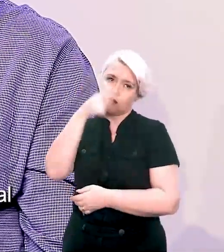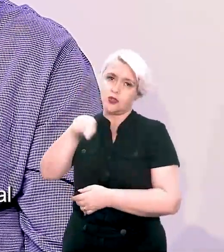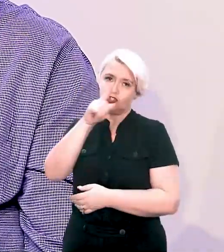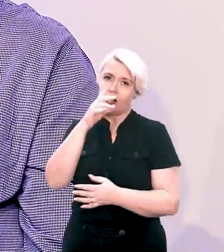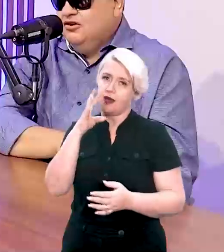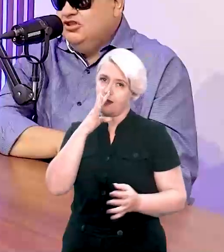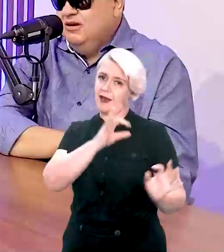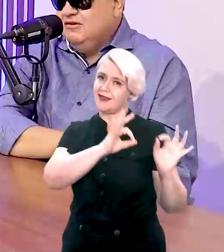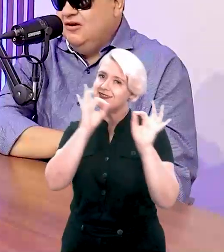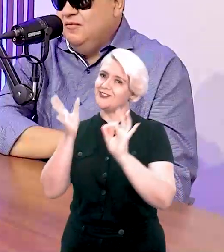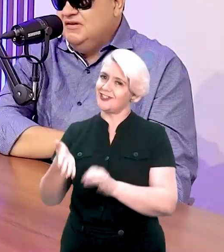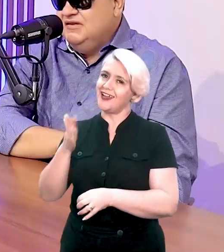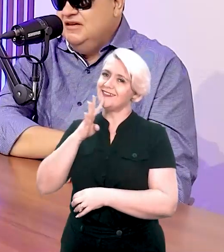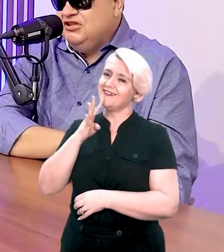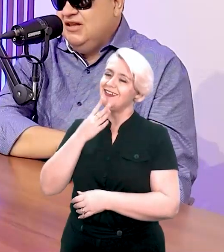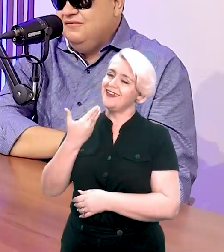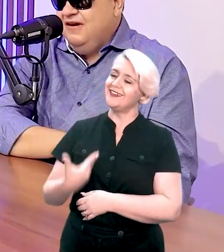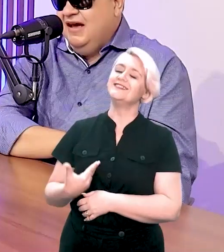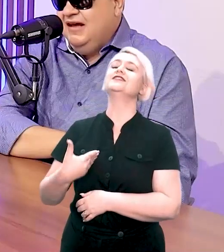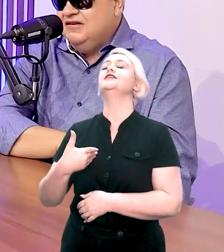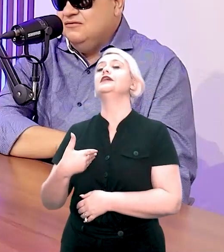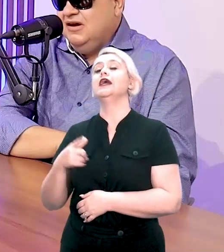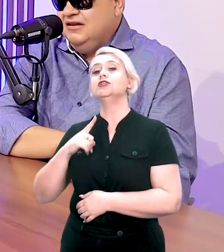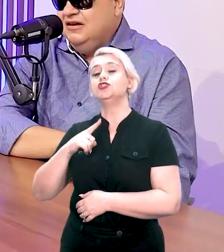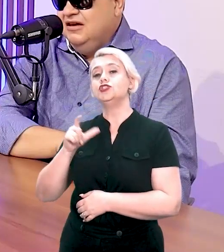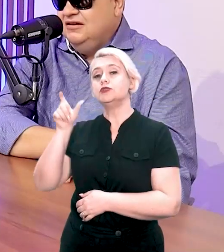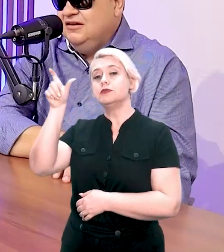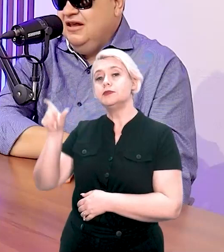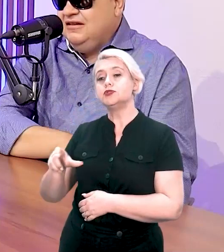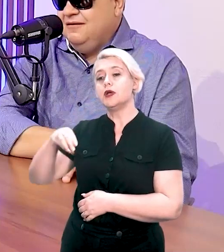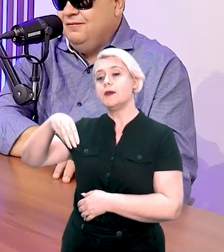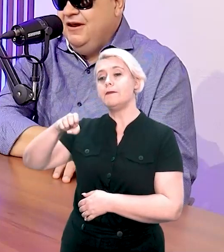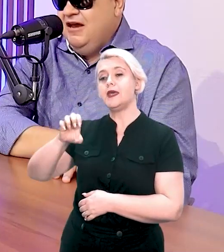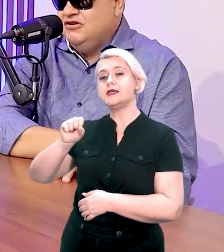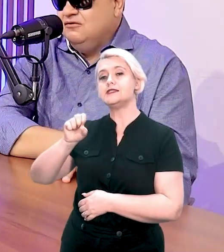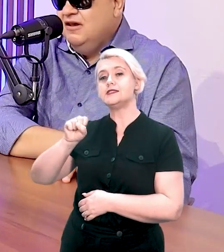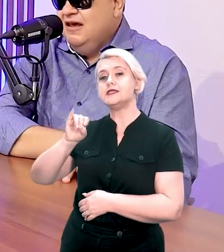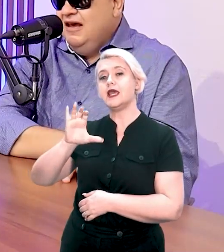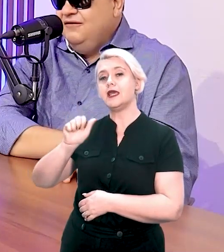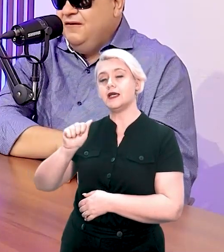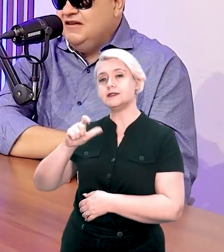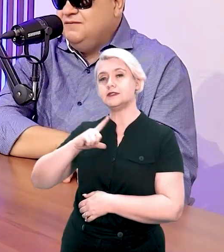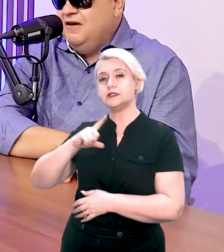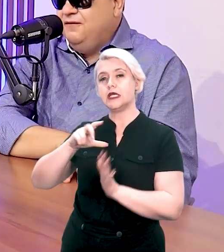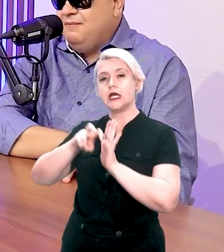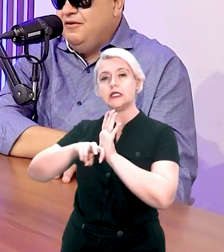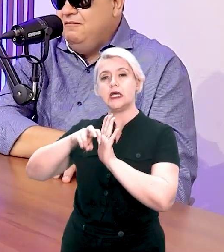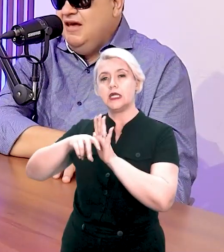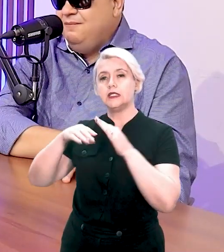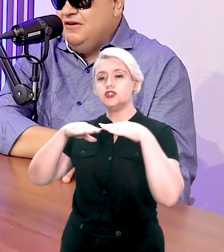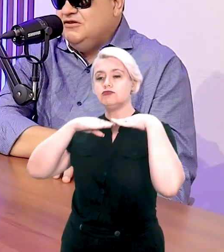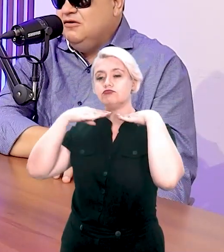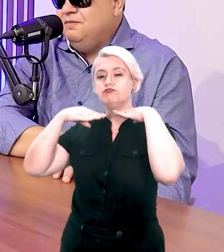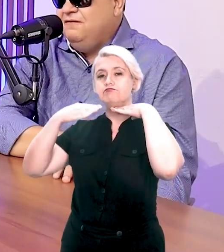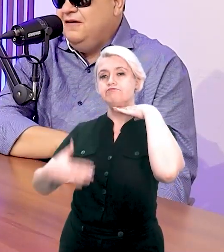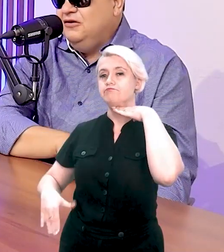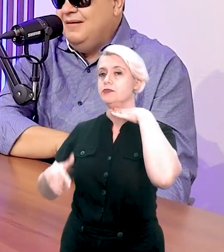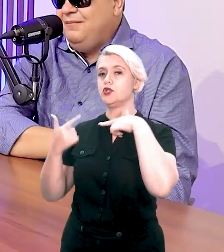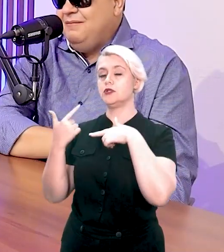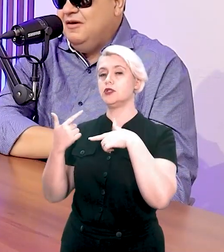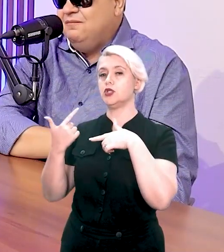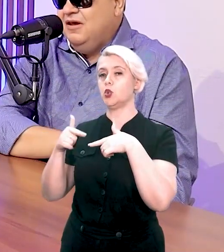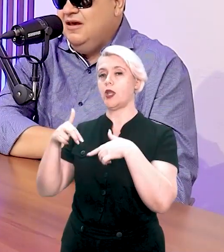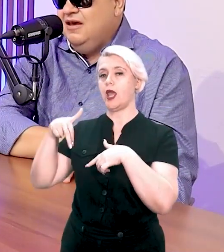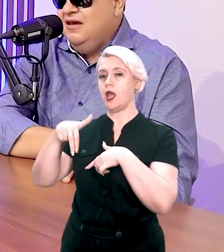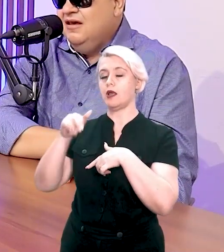já sabe, nós tínhamos lá o Messias Tavares, um cadeirante, tetraplégico. Ele foi a primeira pessoa que me falou